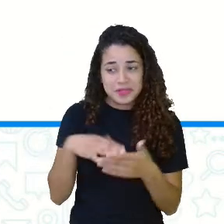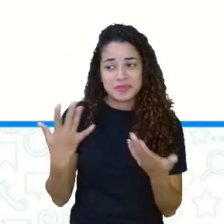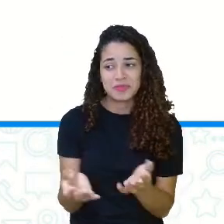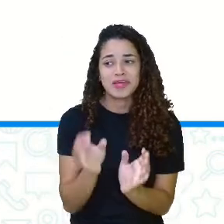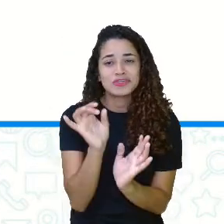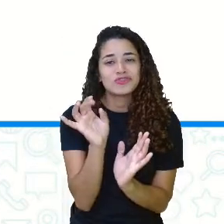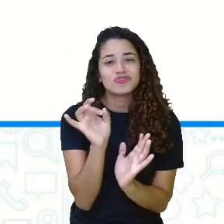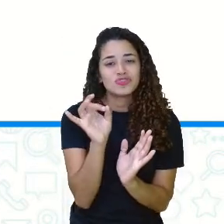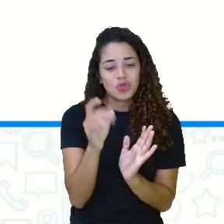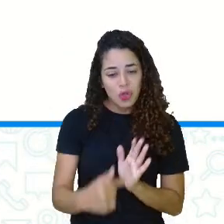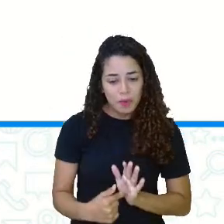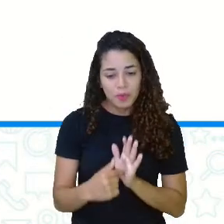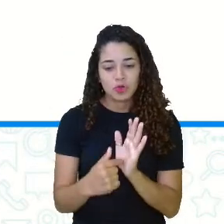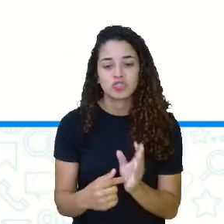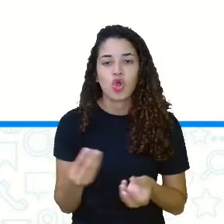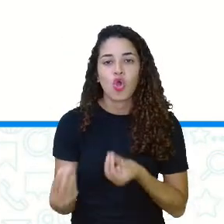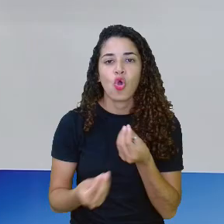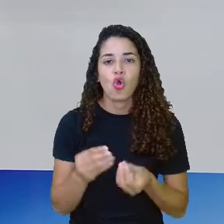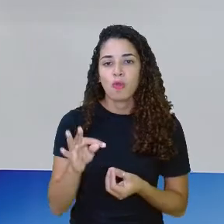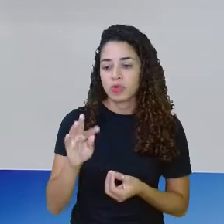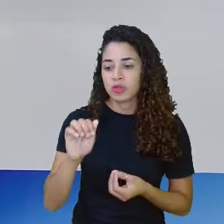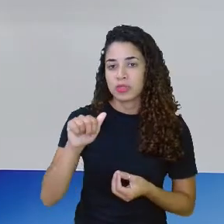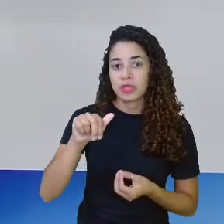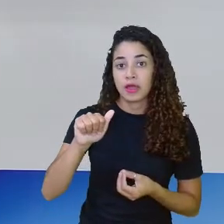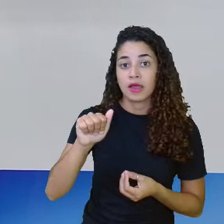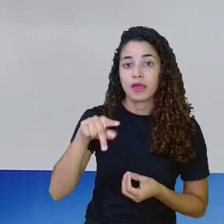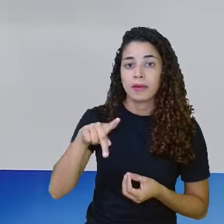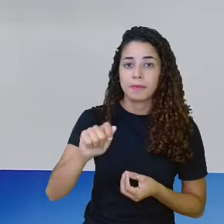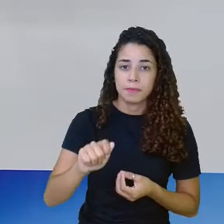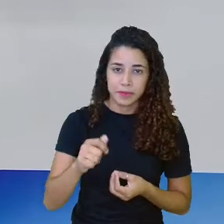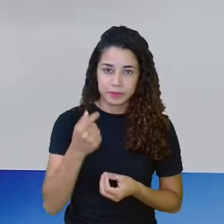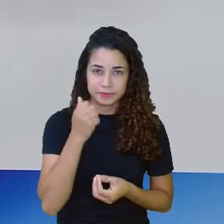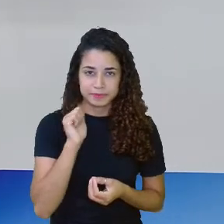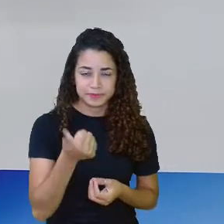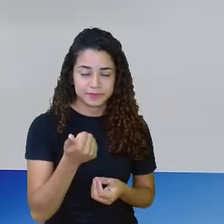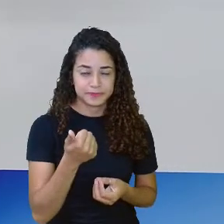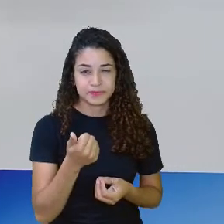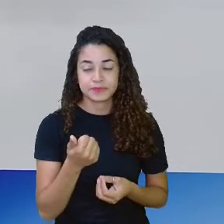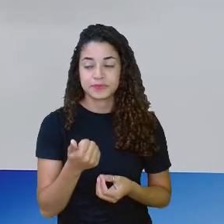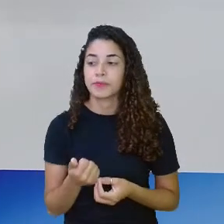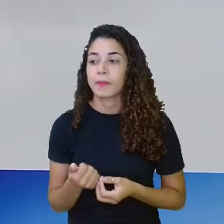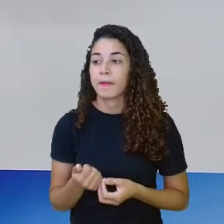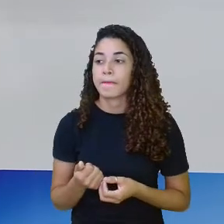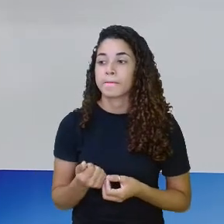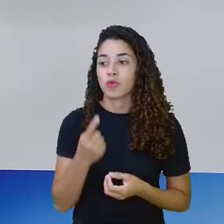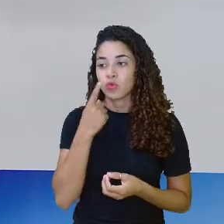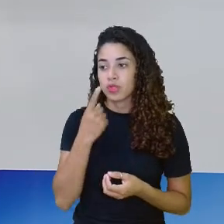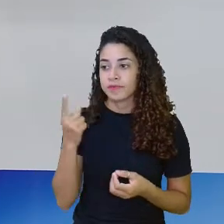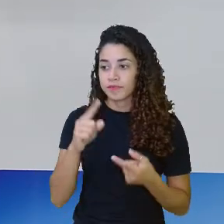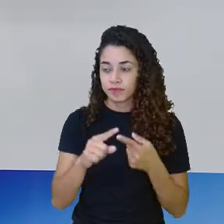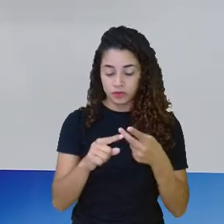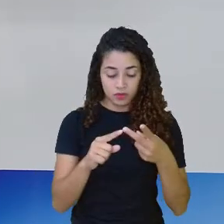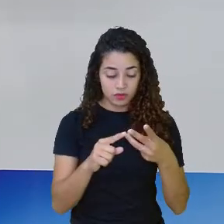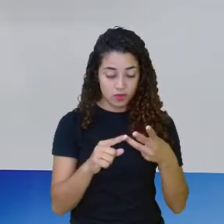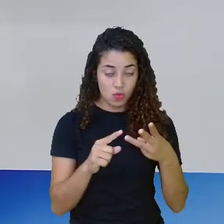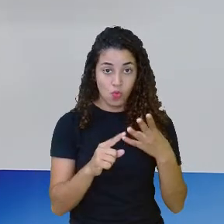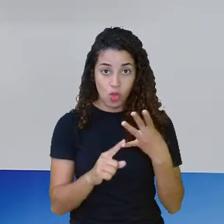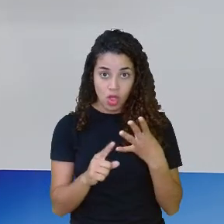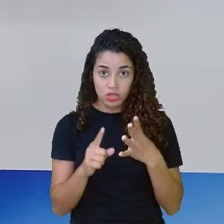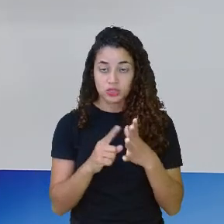representar aqui com tampinhas, tá bom assim? Então aqui, ó, na minha mesa eu tenho 2,